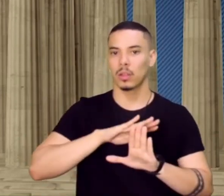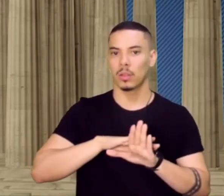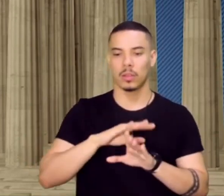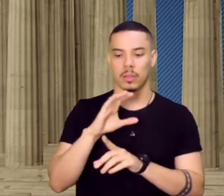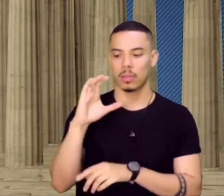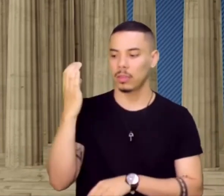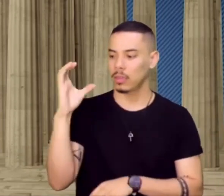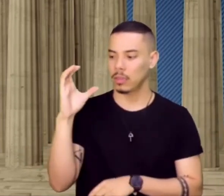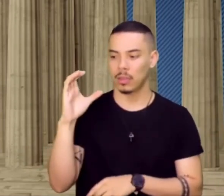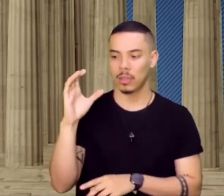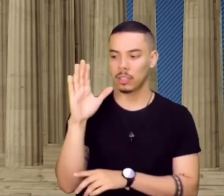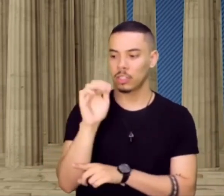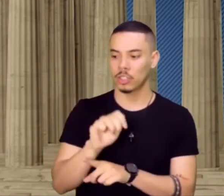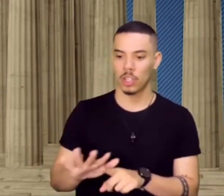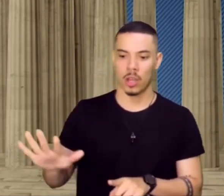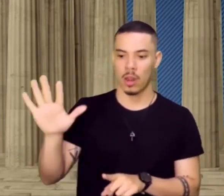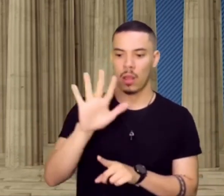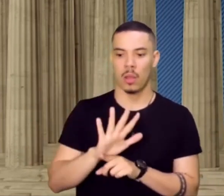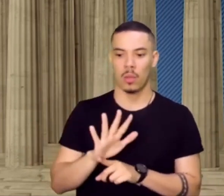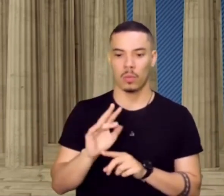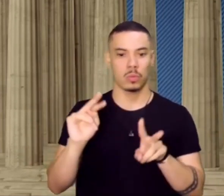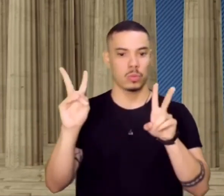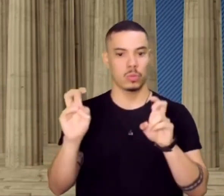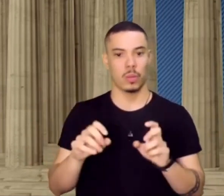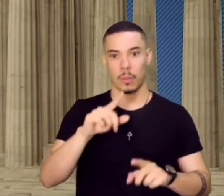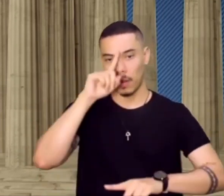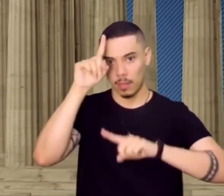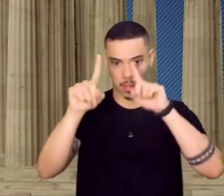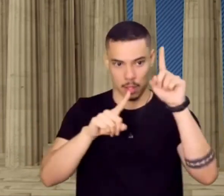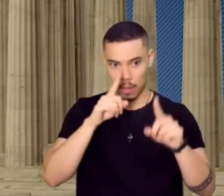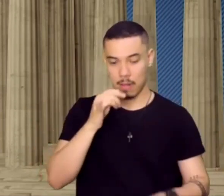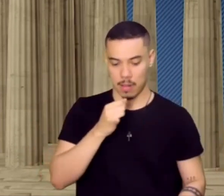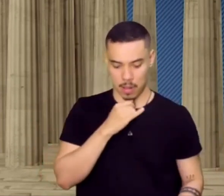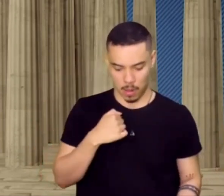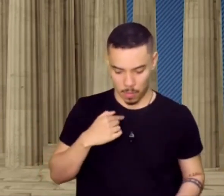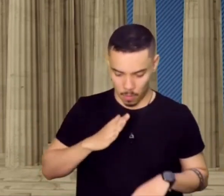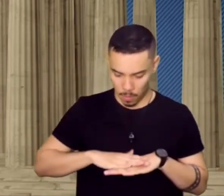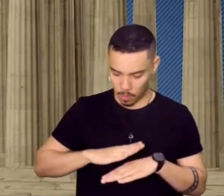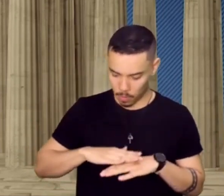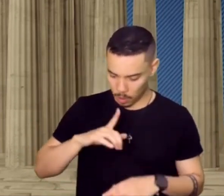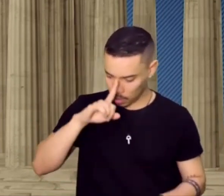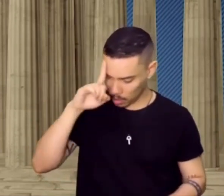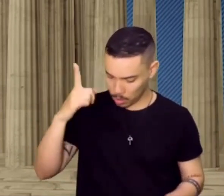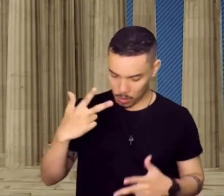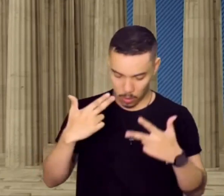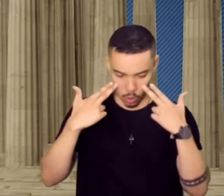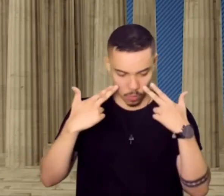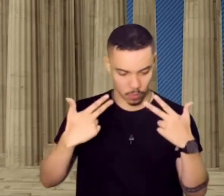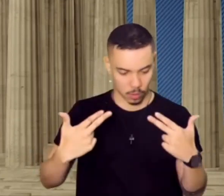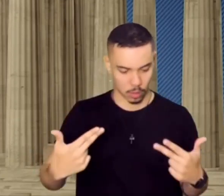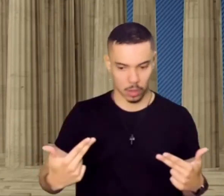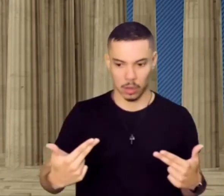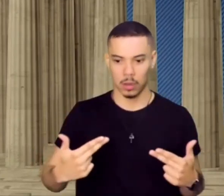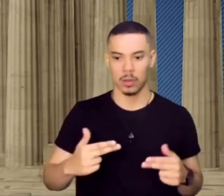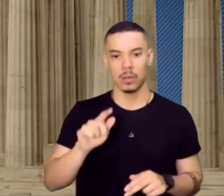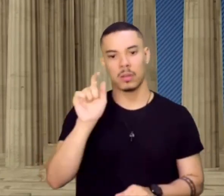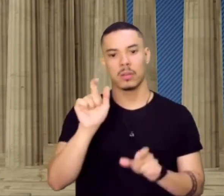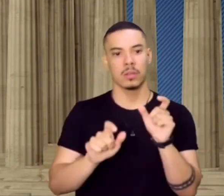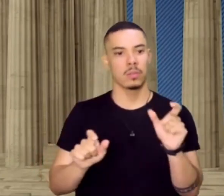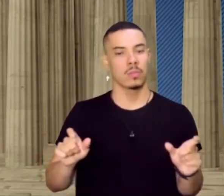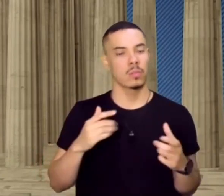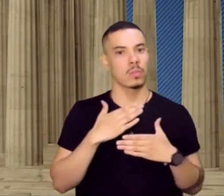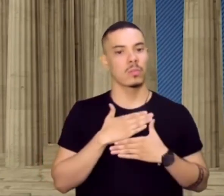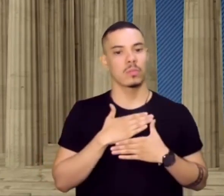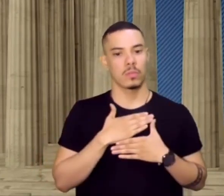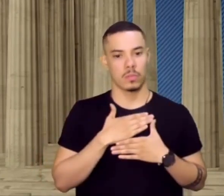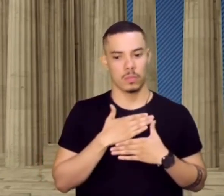ok? Ciência das ideias. Exemplo, o professor Hélio criou uma ideia inovadora, onde as pessoas